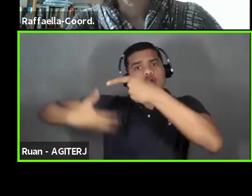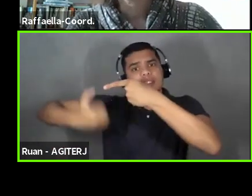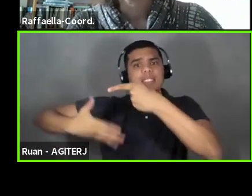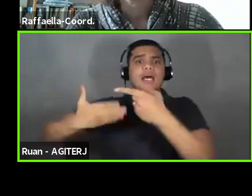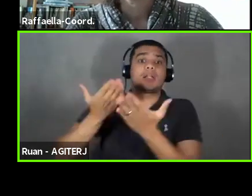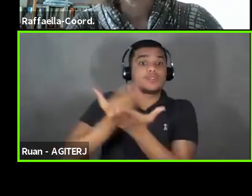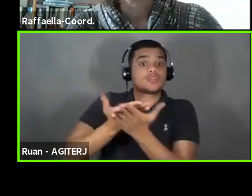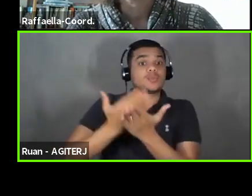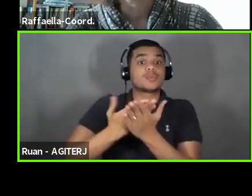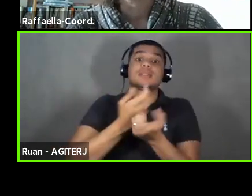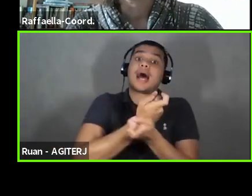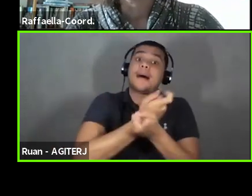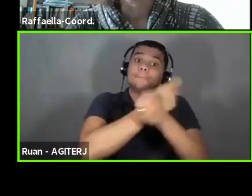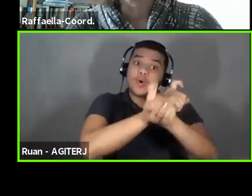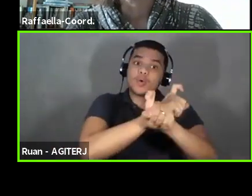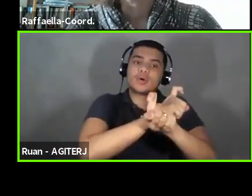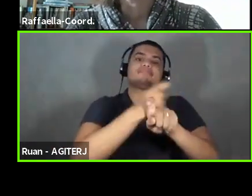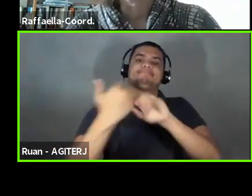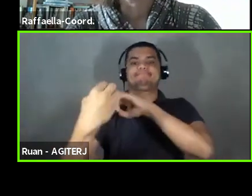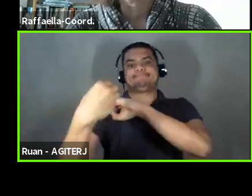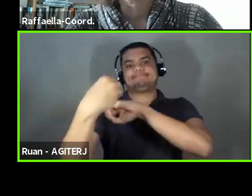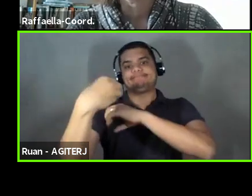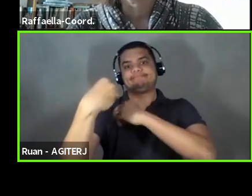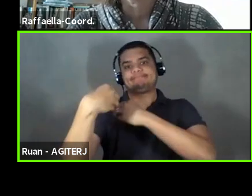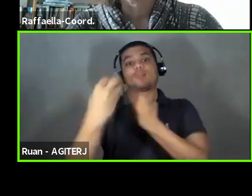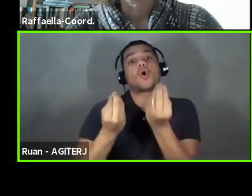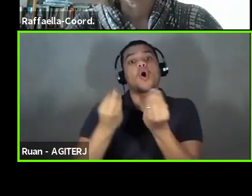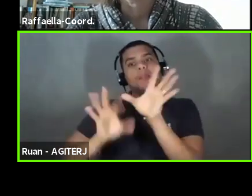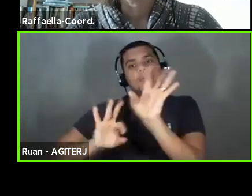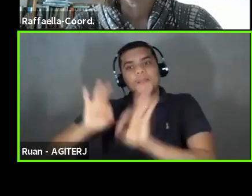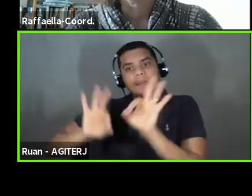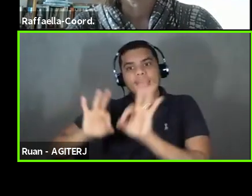me ensinou a me preparar, a estar sempre pronta. Então, se eu